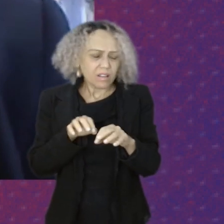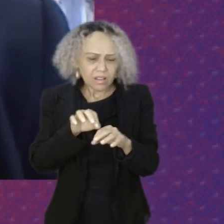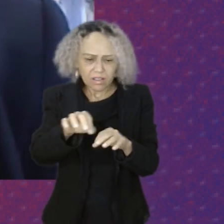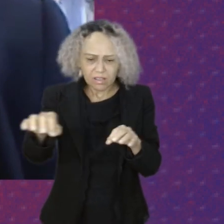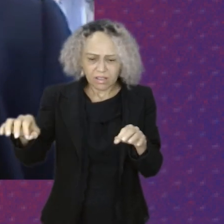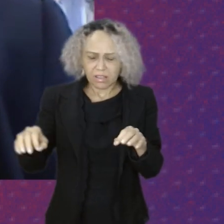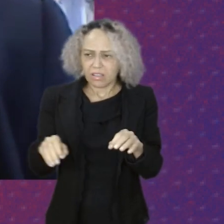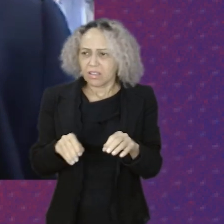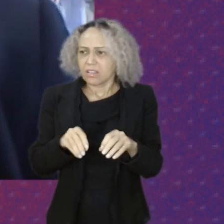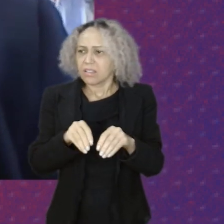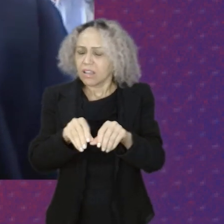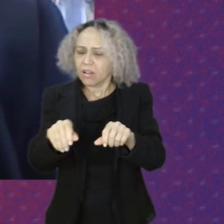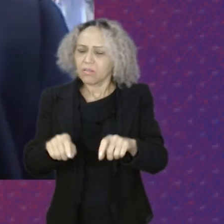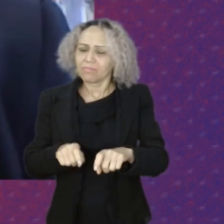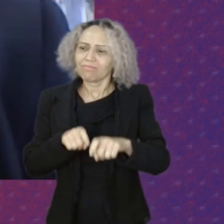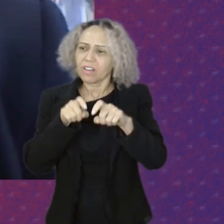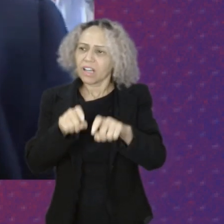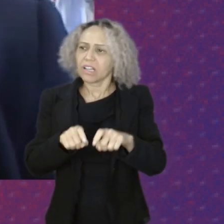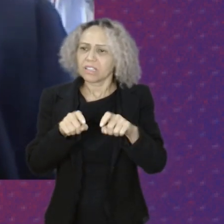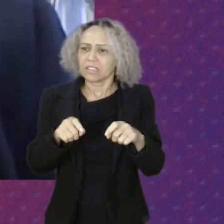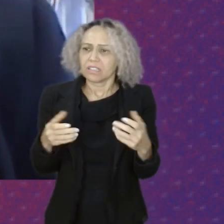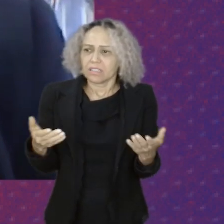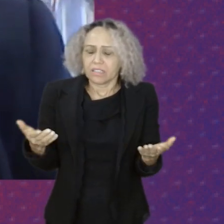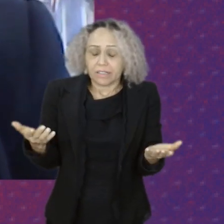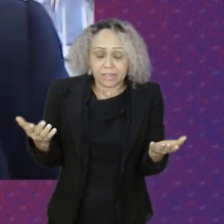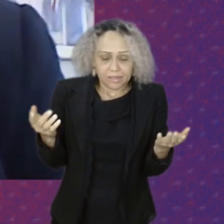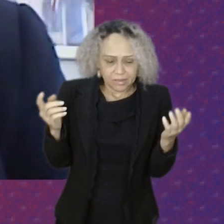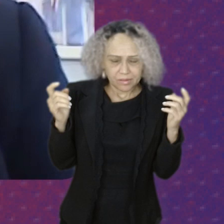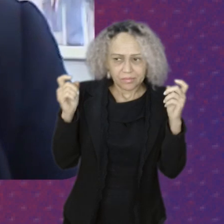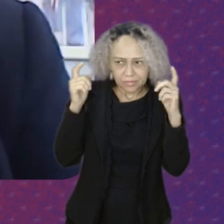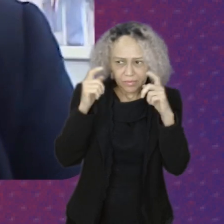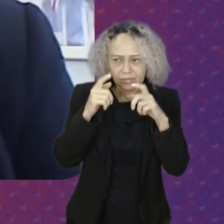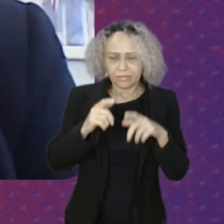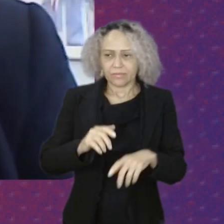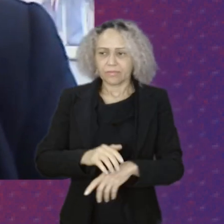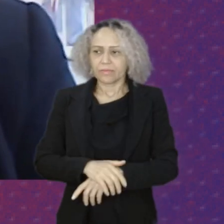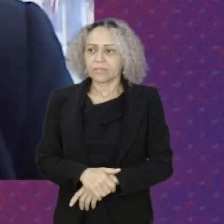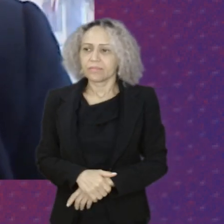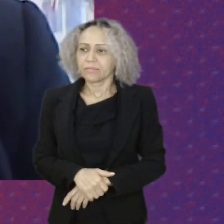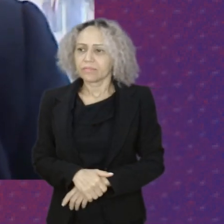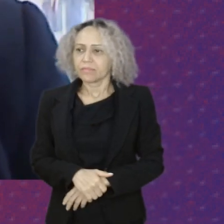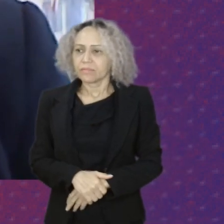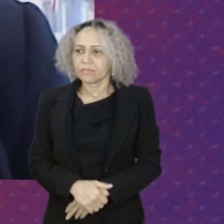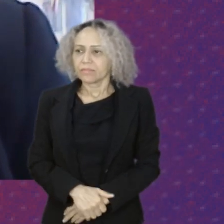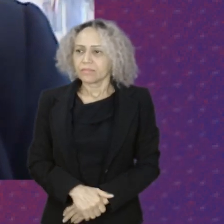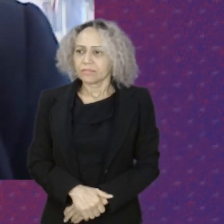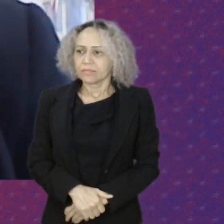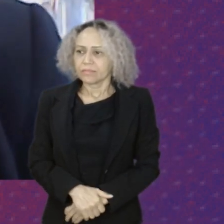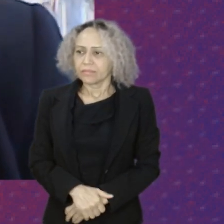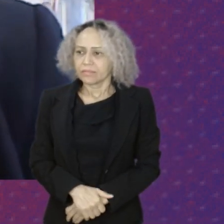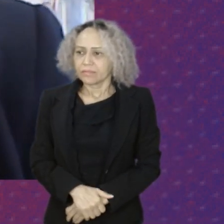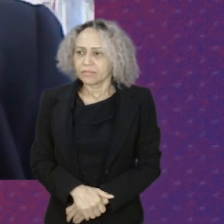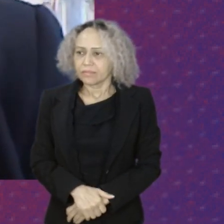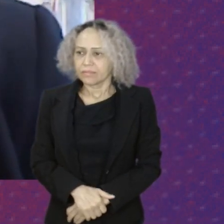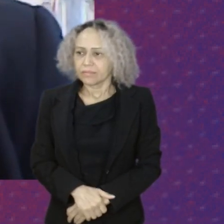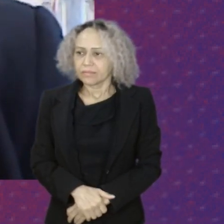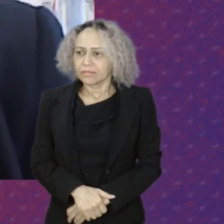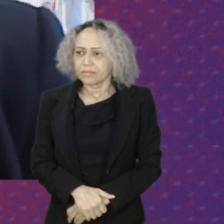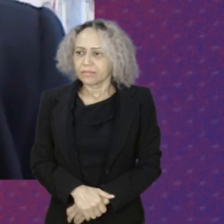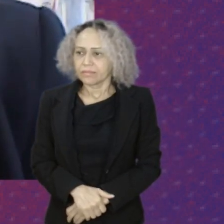luta por uma construção, né, de ter uma política, né,